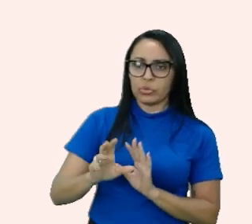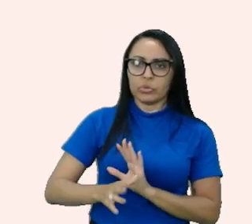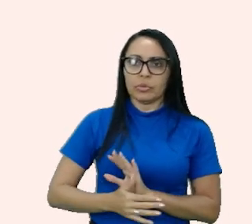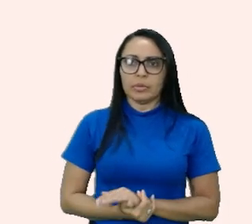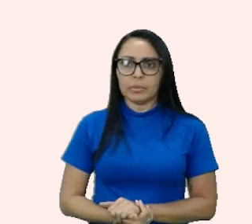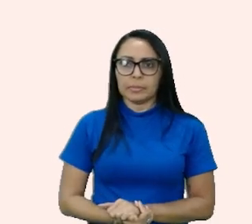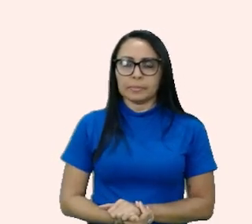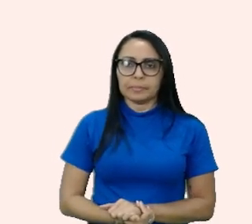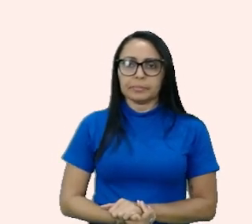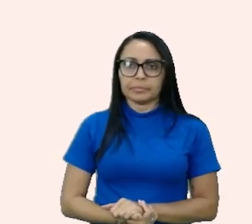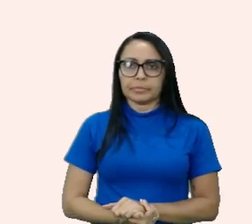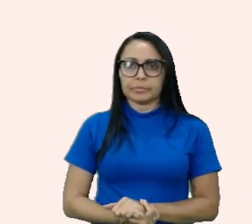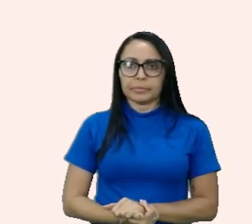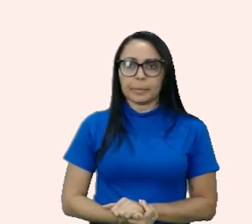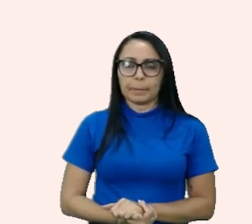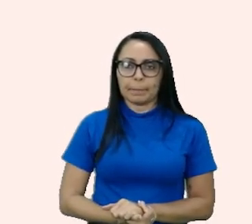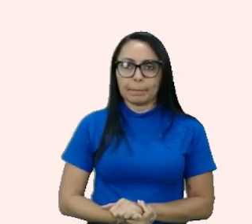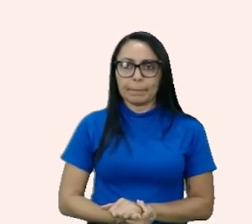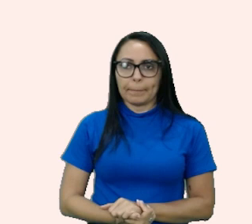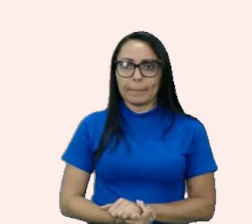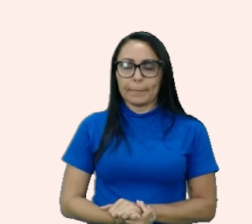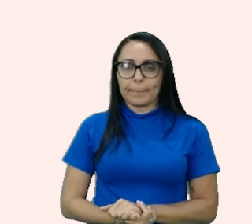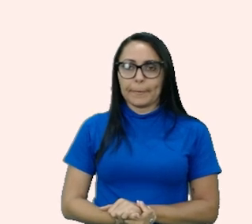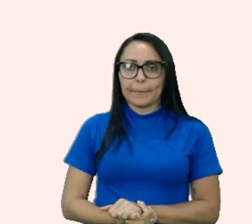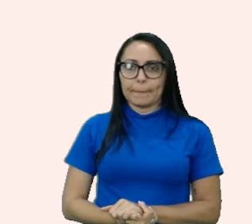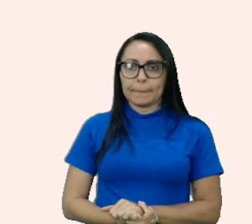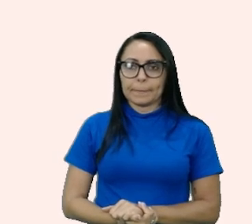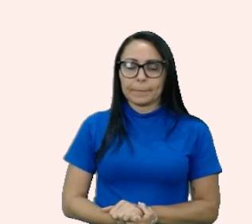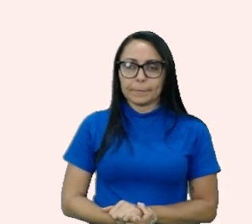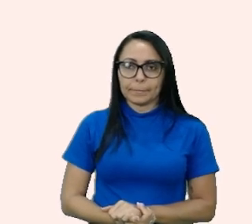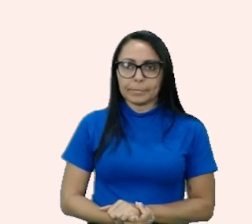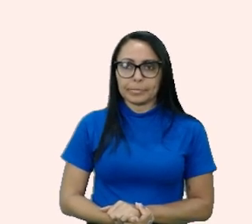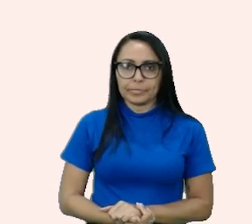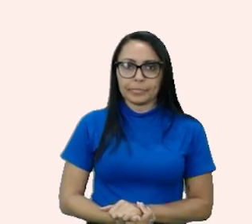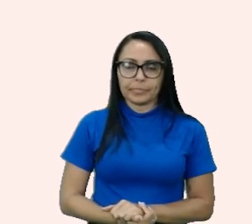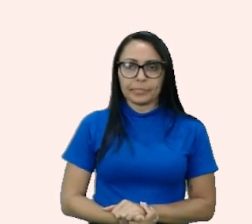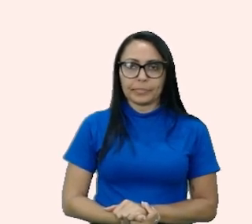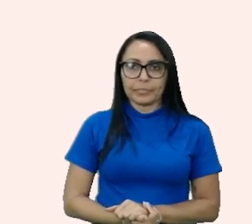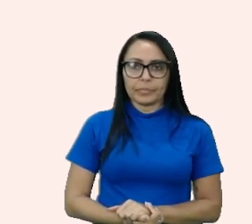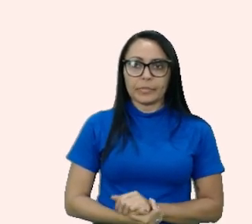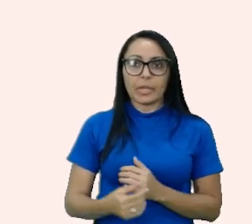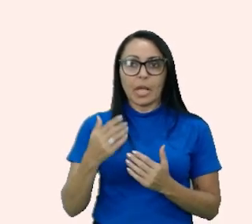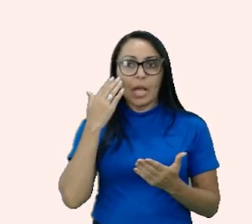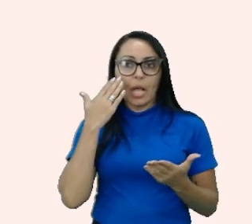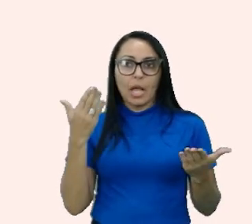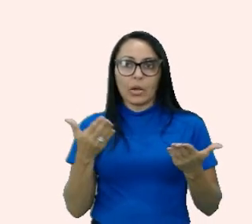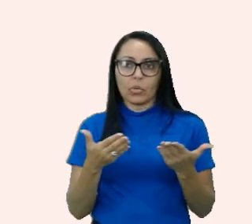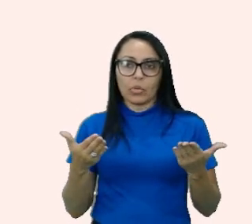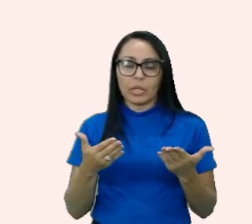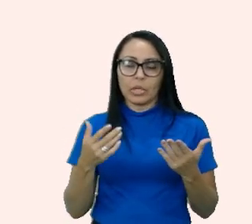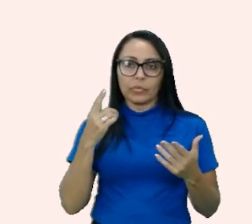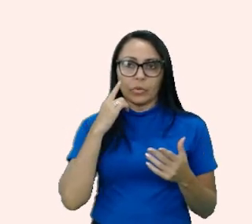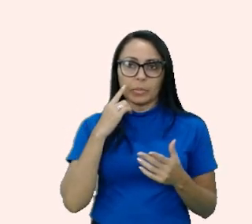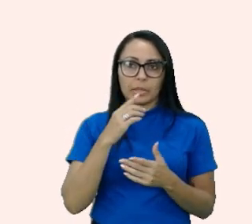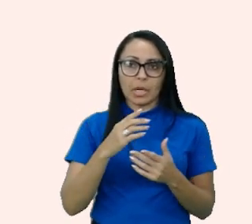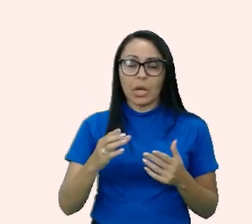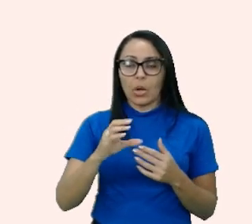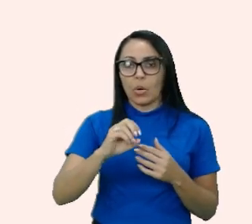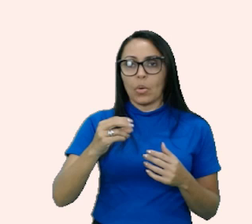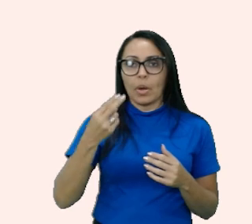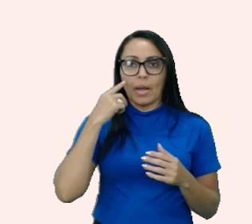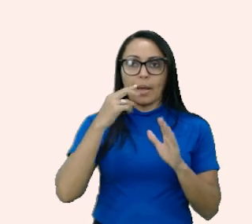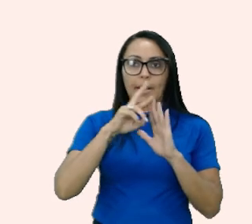é 10 e ali é X. Olha que legal, Robertão. E aí eu vou aplicar o Teorema de Tales, ou a regra